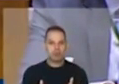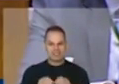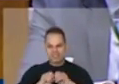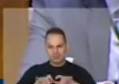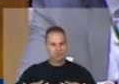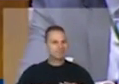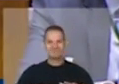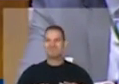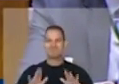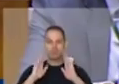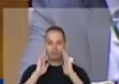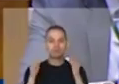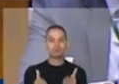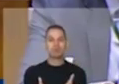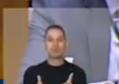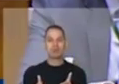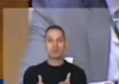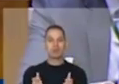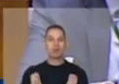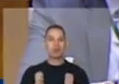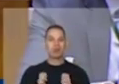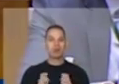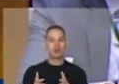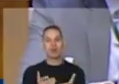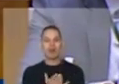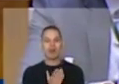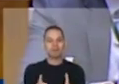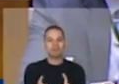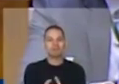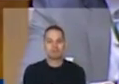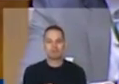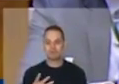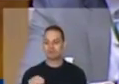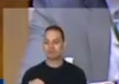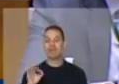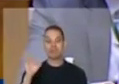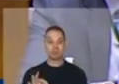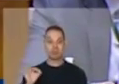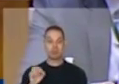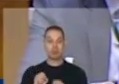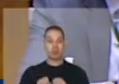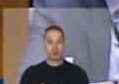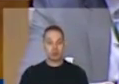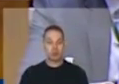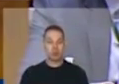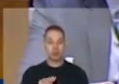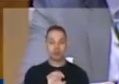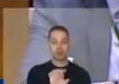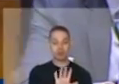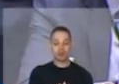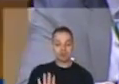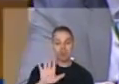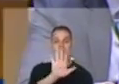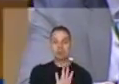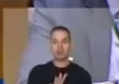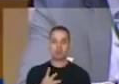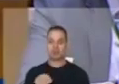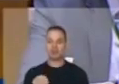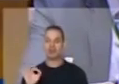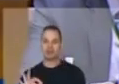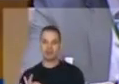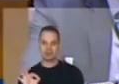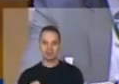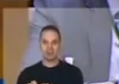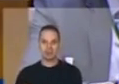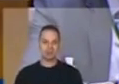renda. Transferências e impostos distribuem renda em 40% no Estado, nos Estados europeus. No